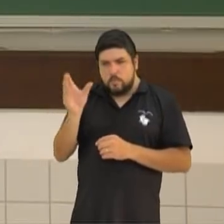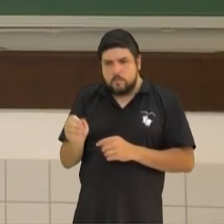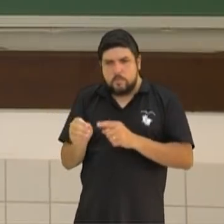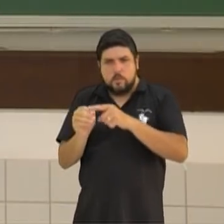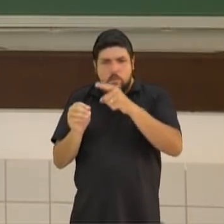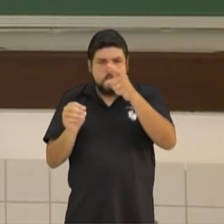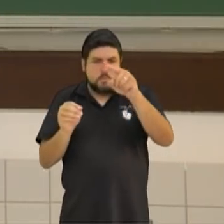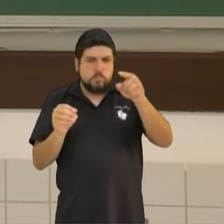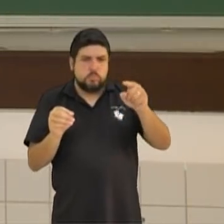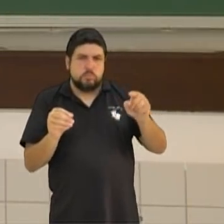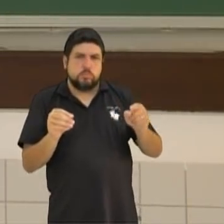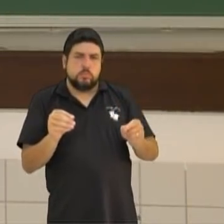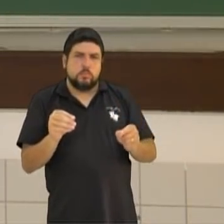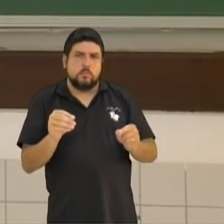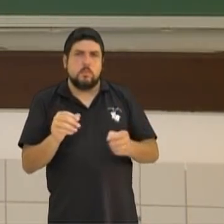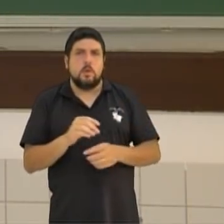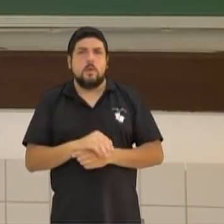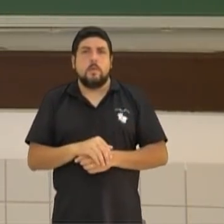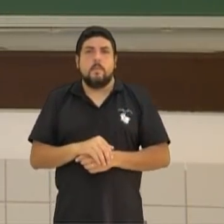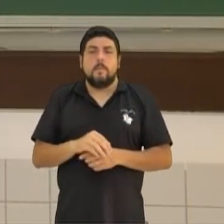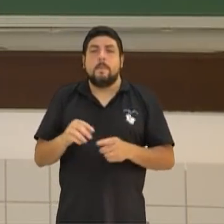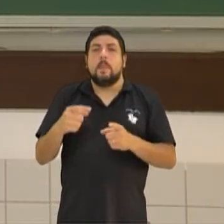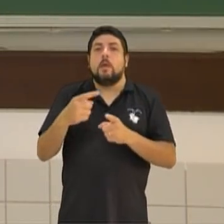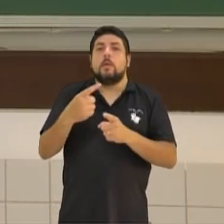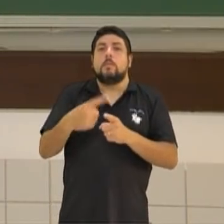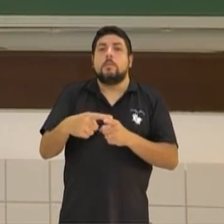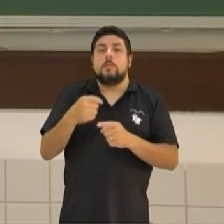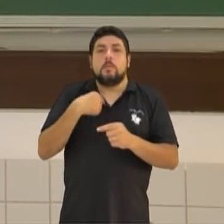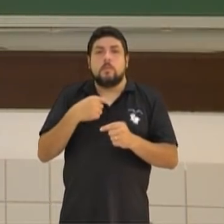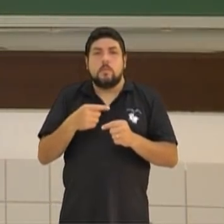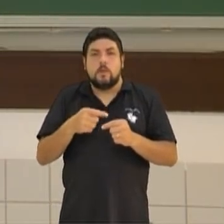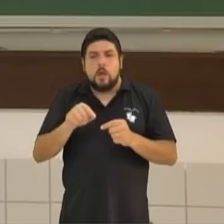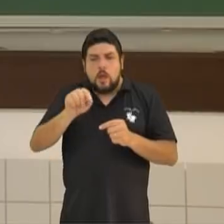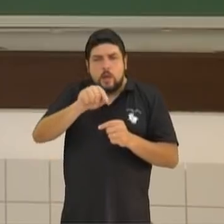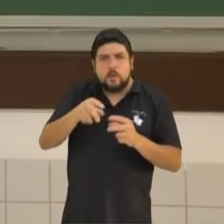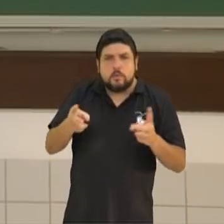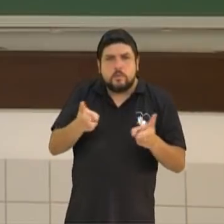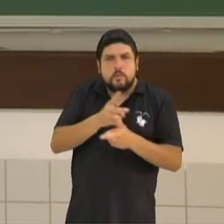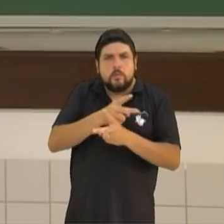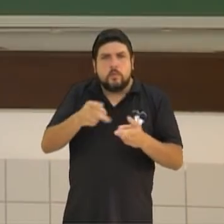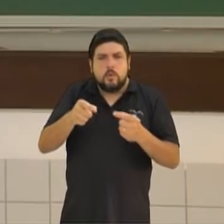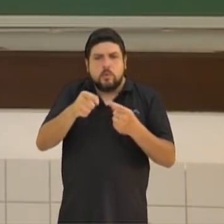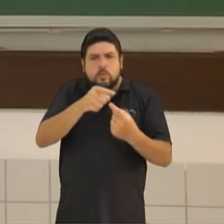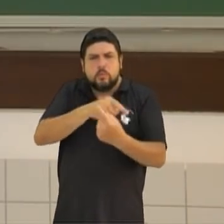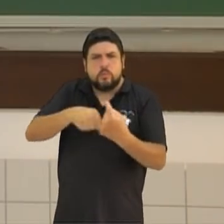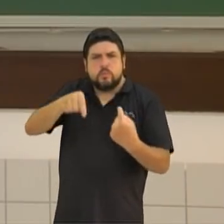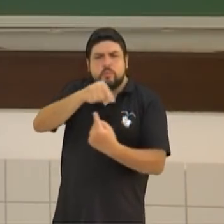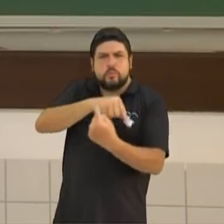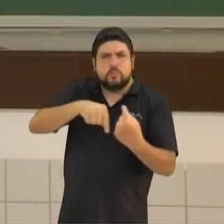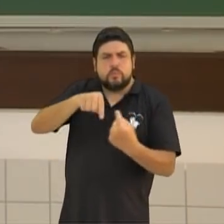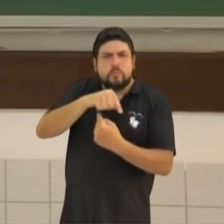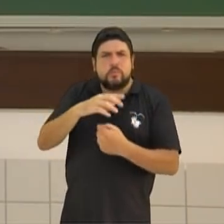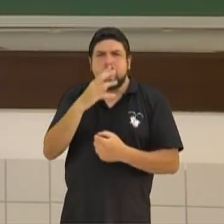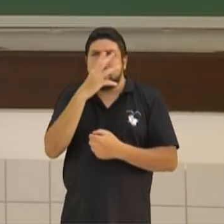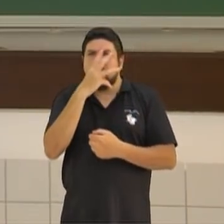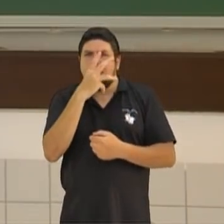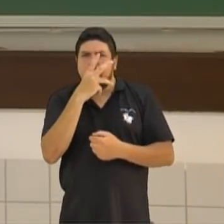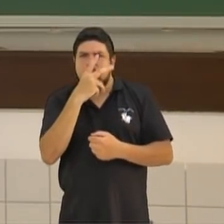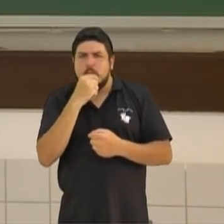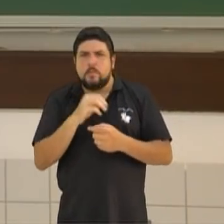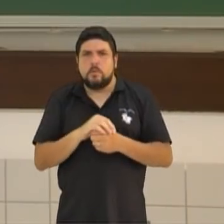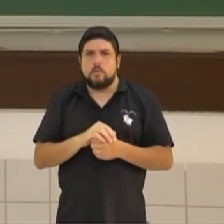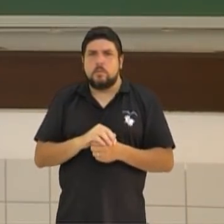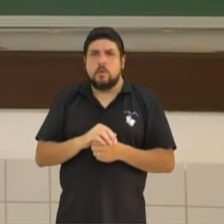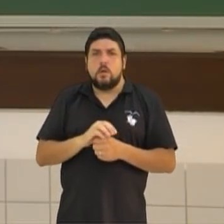havia falado para ele que aqui os ventos giram em sentido anti-horário. Então ele foi muito lento para o Vasco da Gama vir para aqui. Se ele se